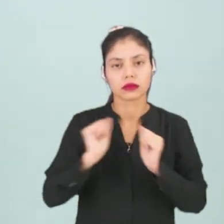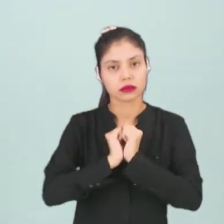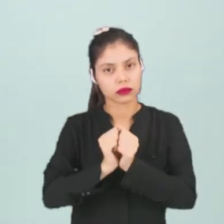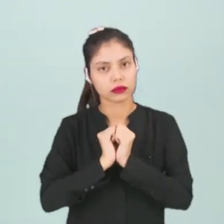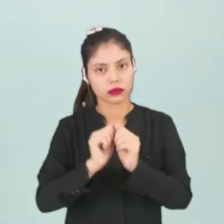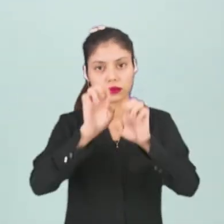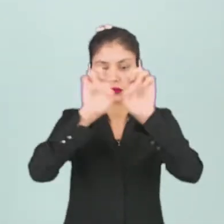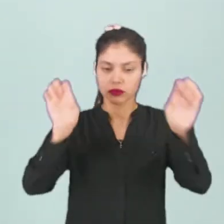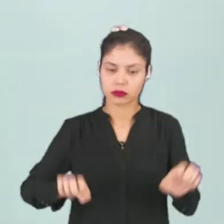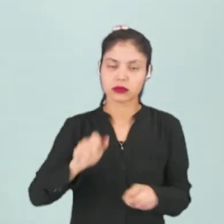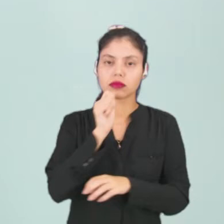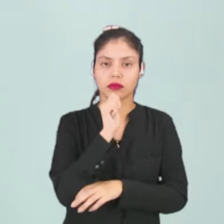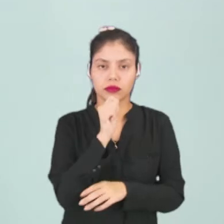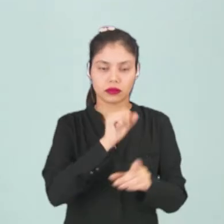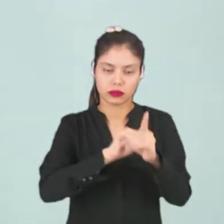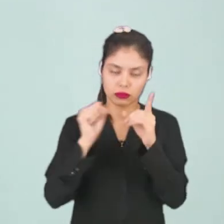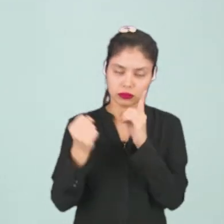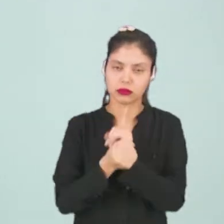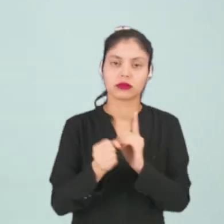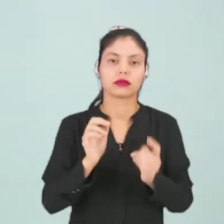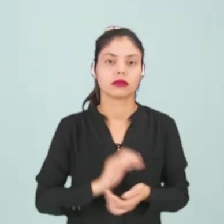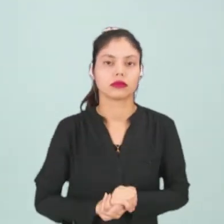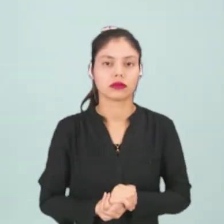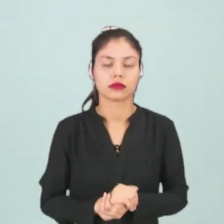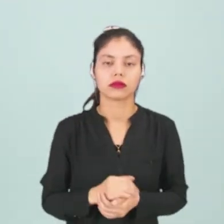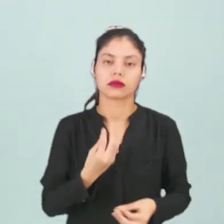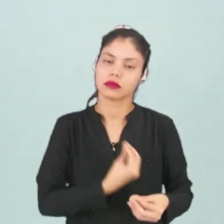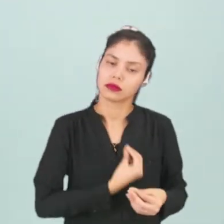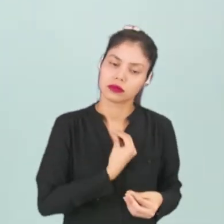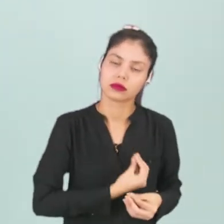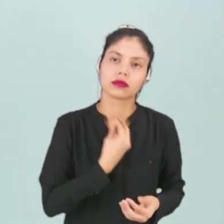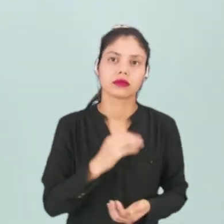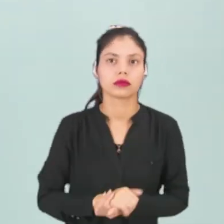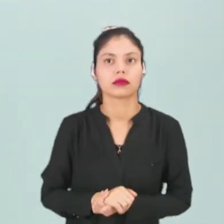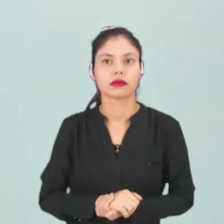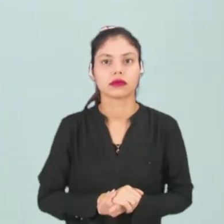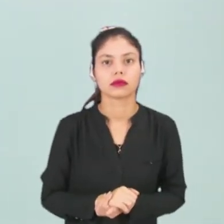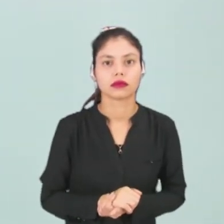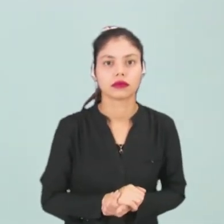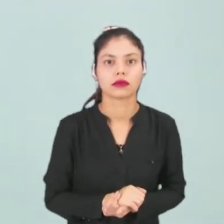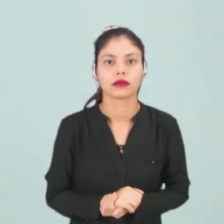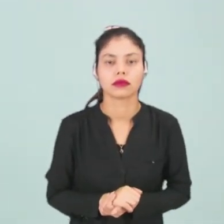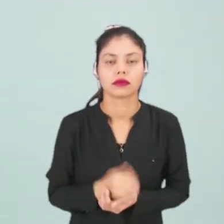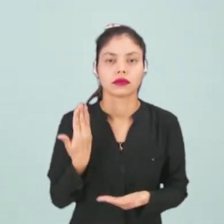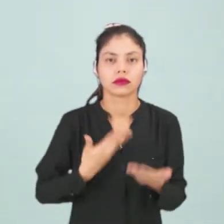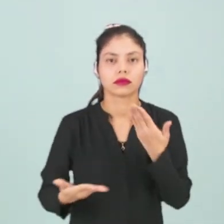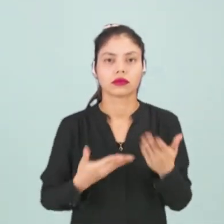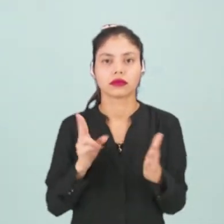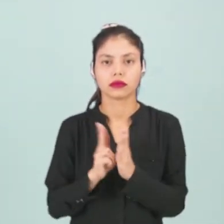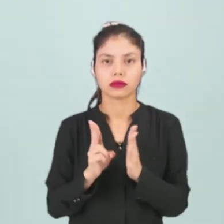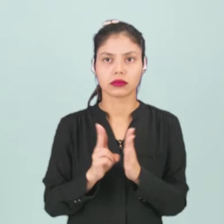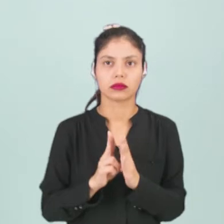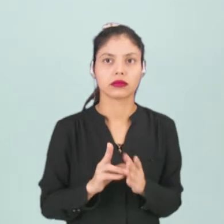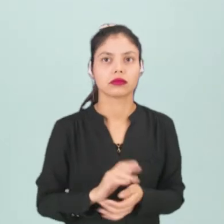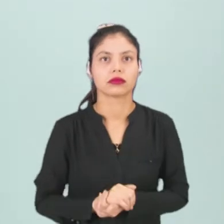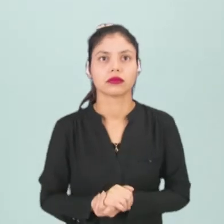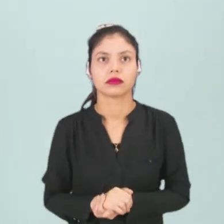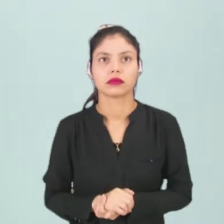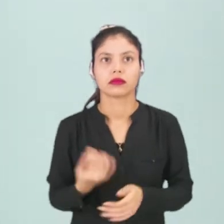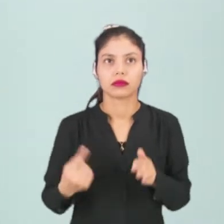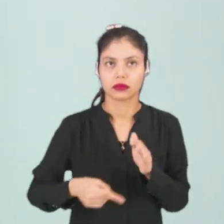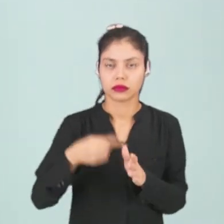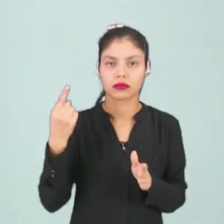estruturada praticamente na sociedade, né? Da convivência e na socialização das tribos. E